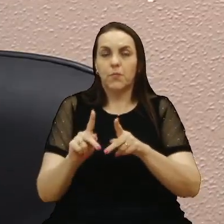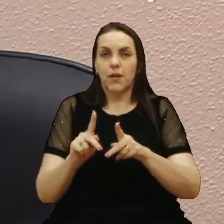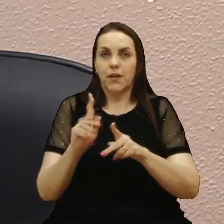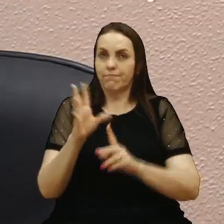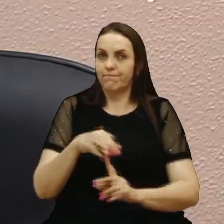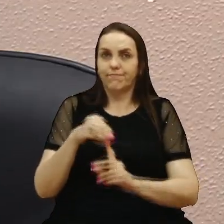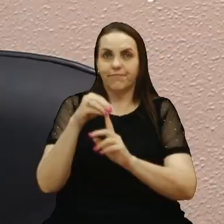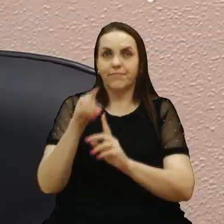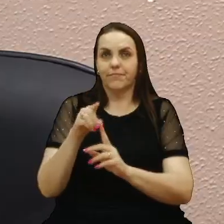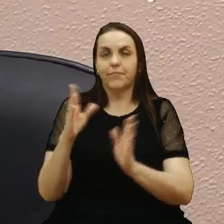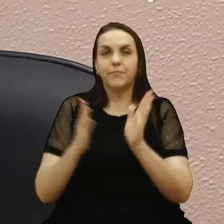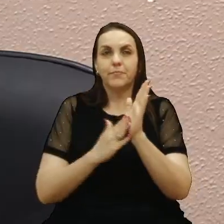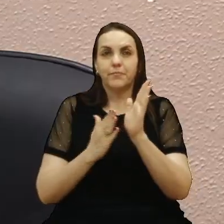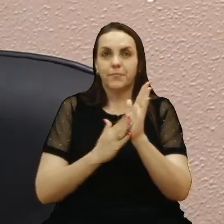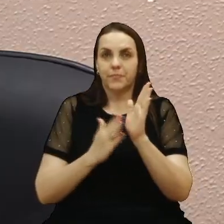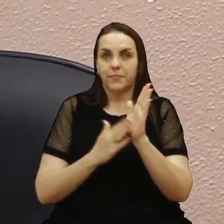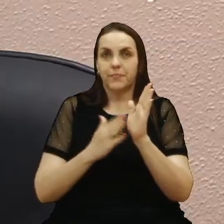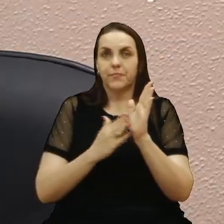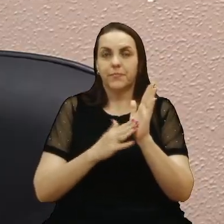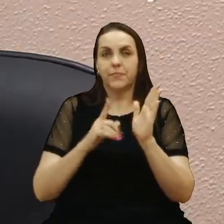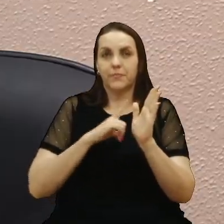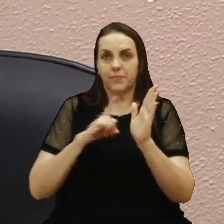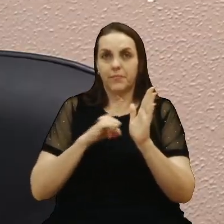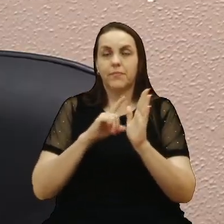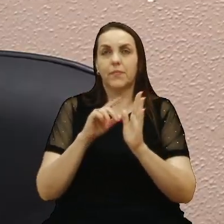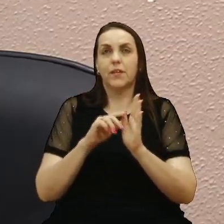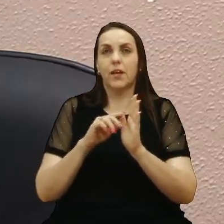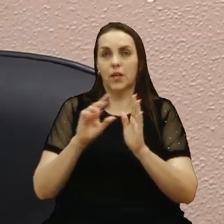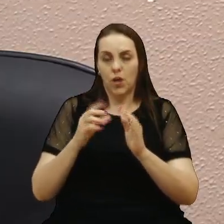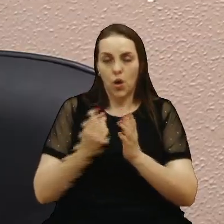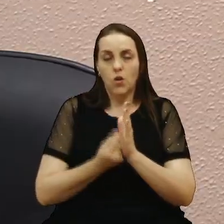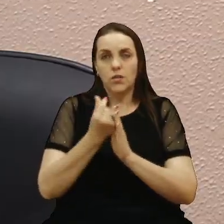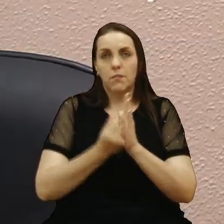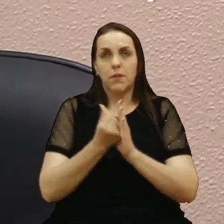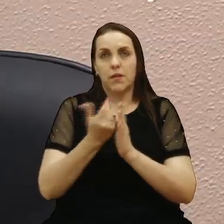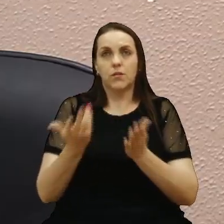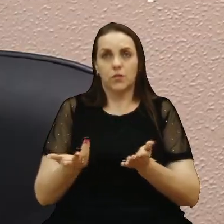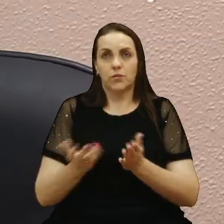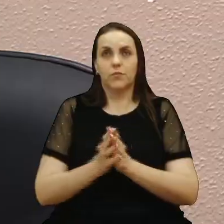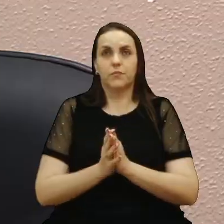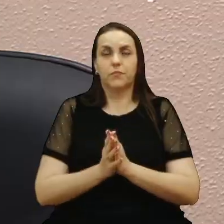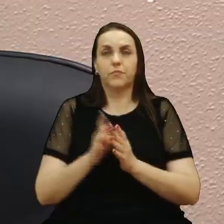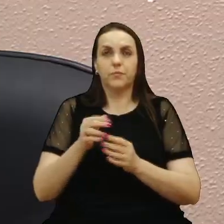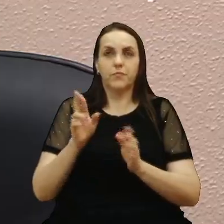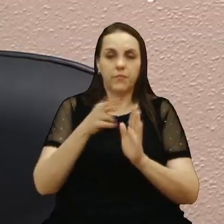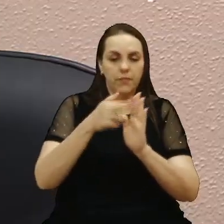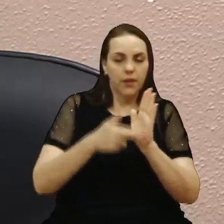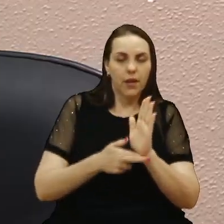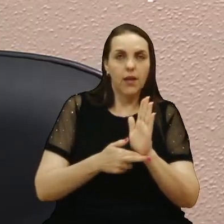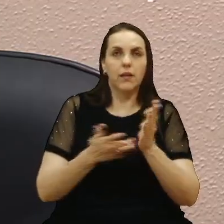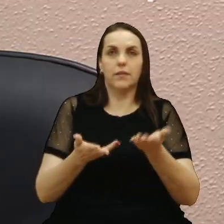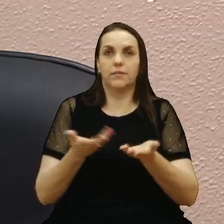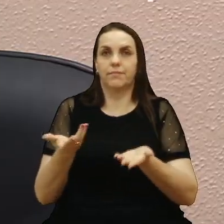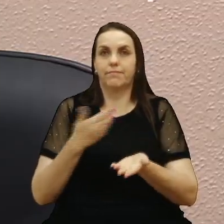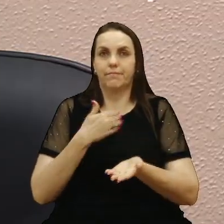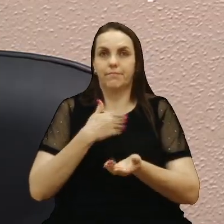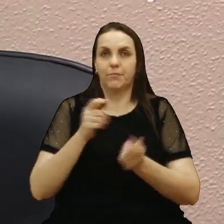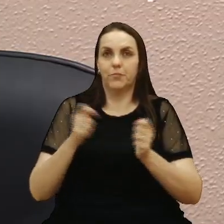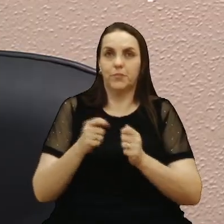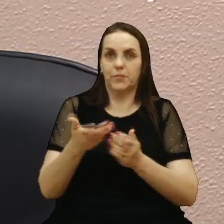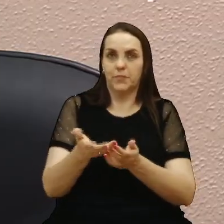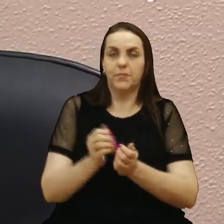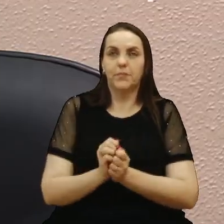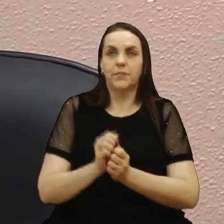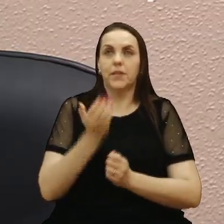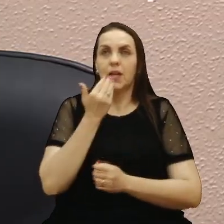por isso nós propusemos que tivesse orçamento e nós temos hoje o Fundo de Regularização Fundiária, que nós poderíamos utilizar uma parte dele para alimentar o